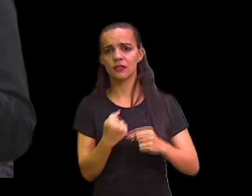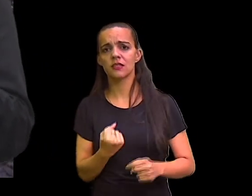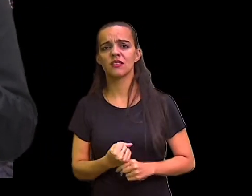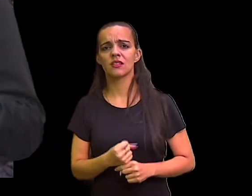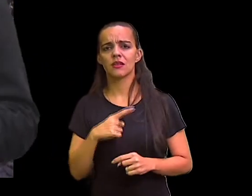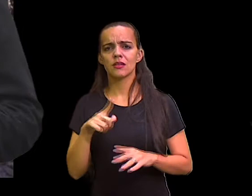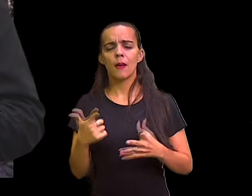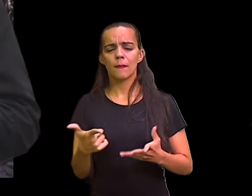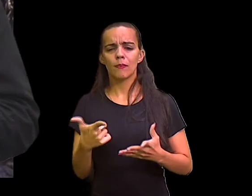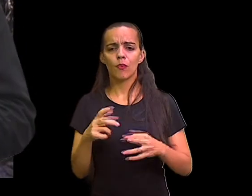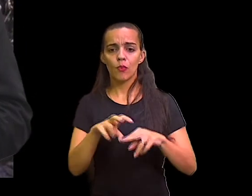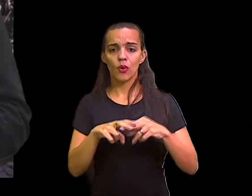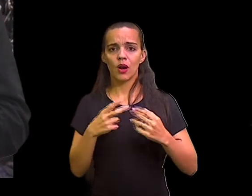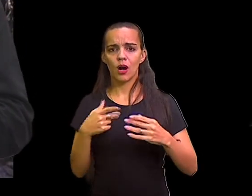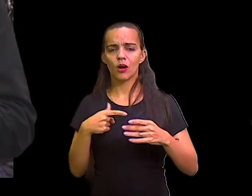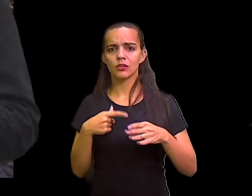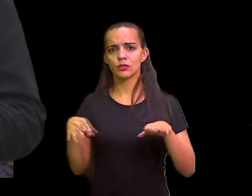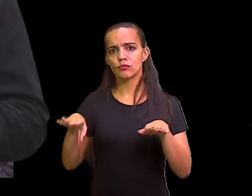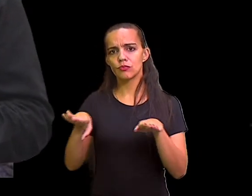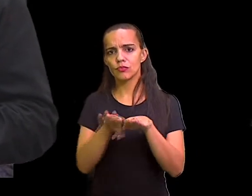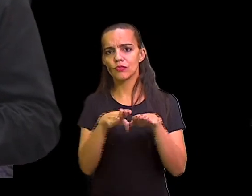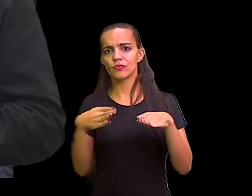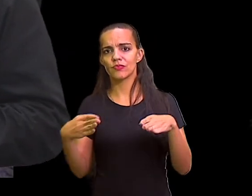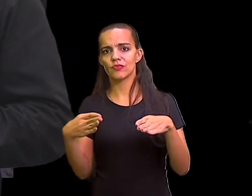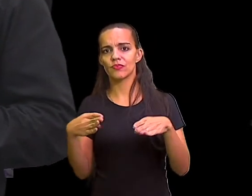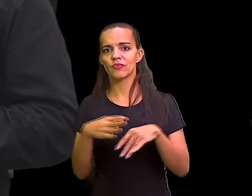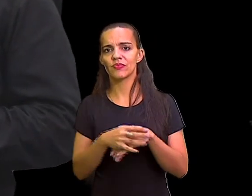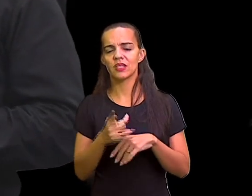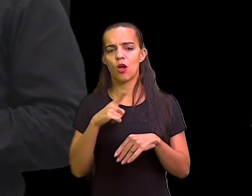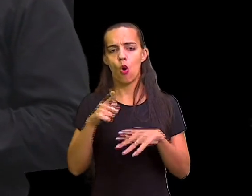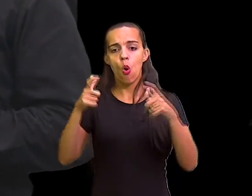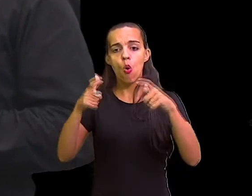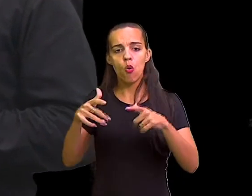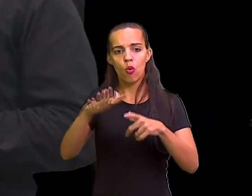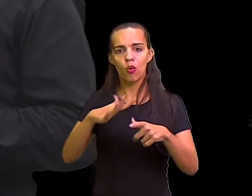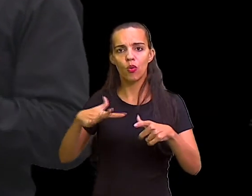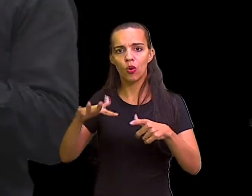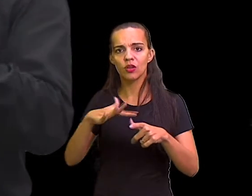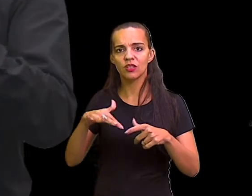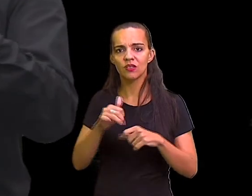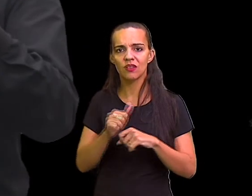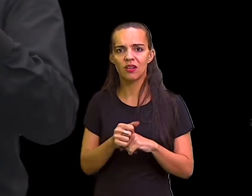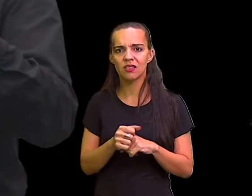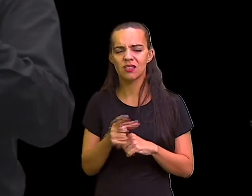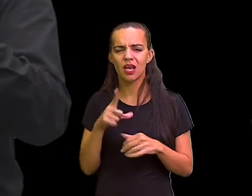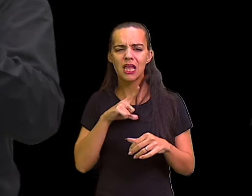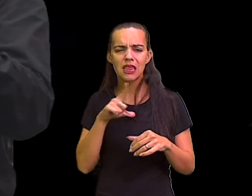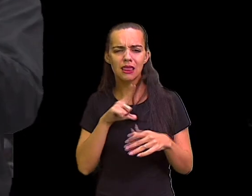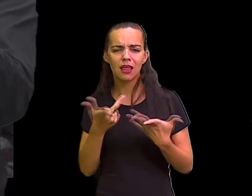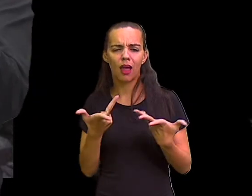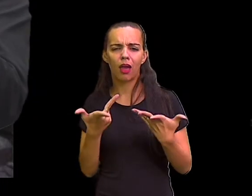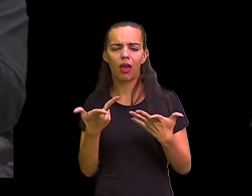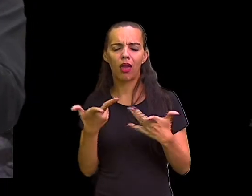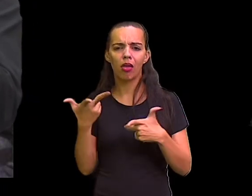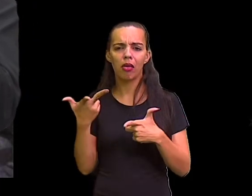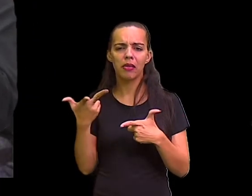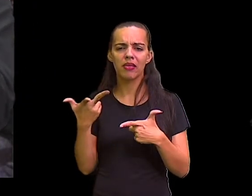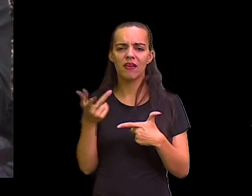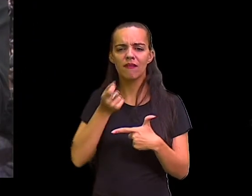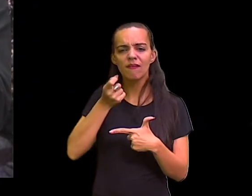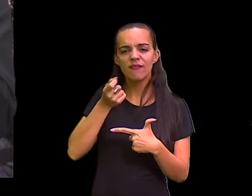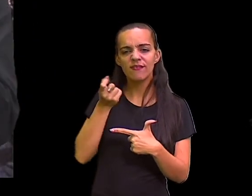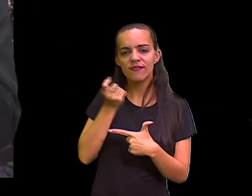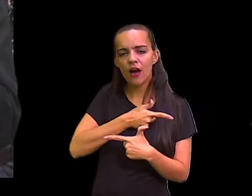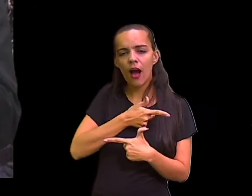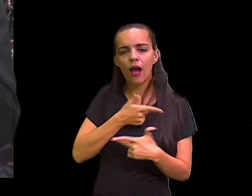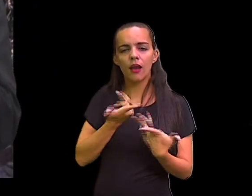em evidência, né? Por ficar numa região ali das falhas geológicas, das placas, o contato